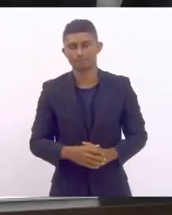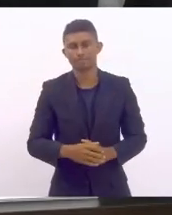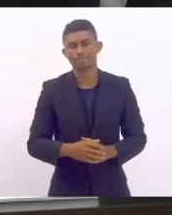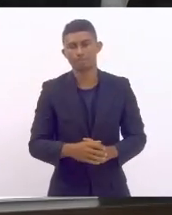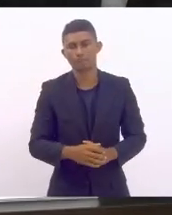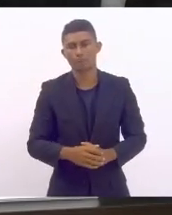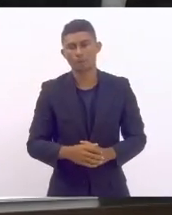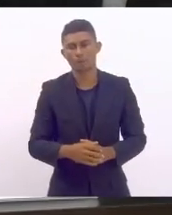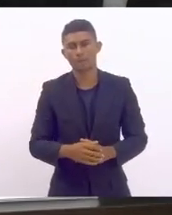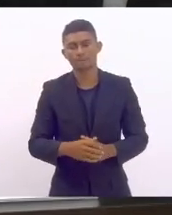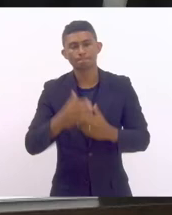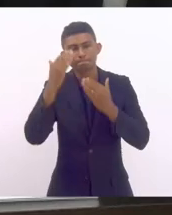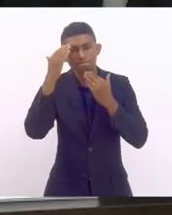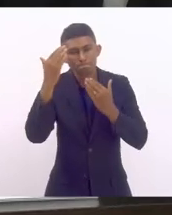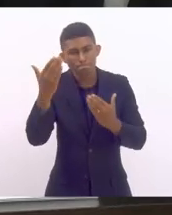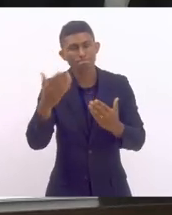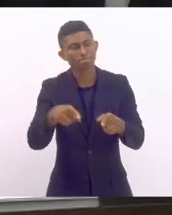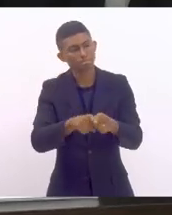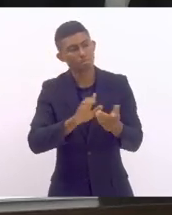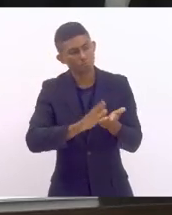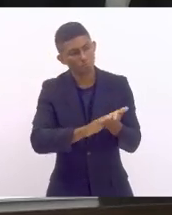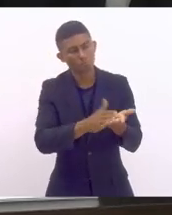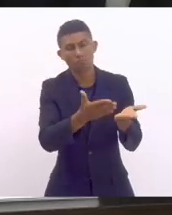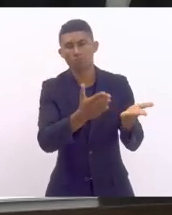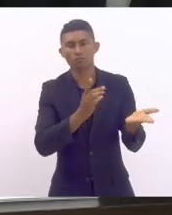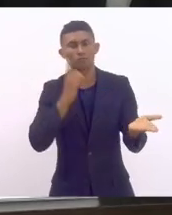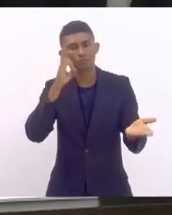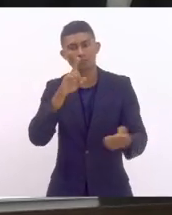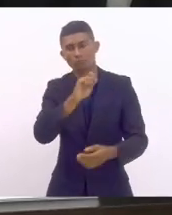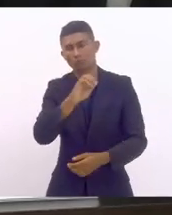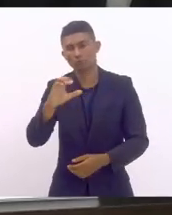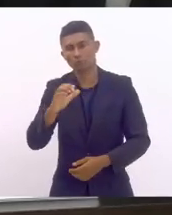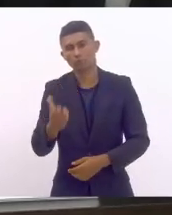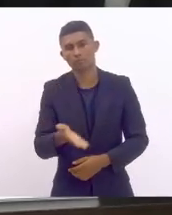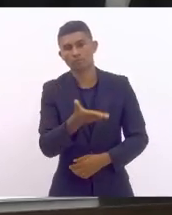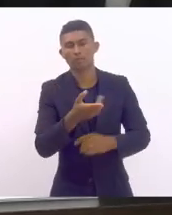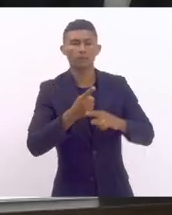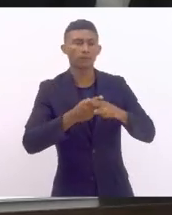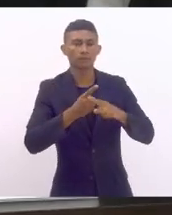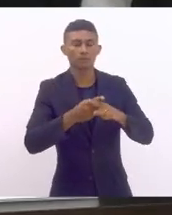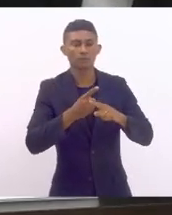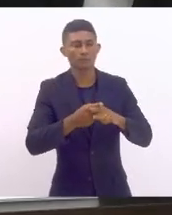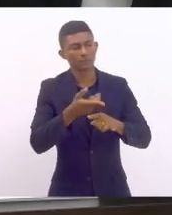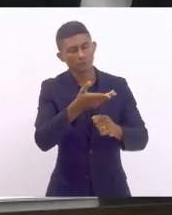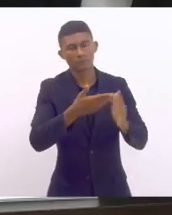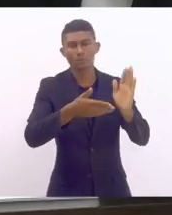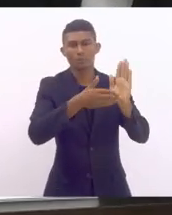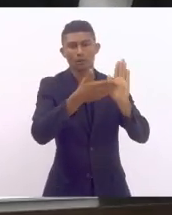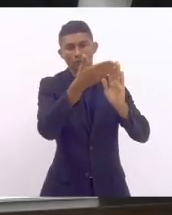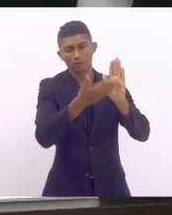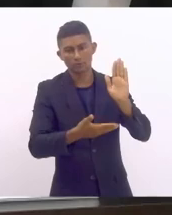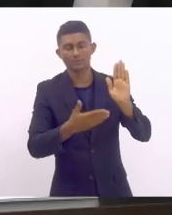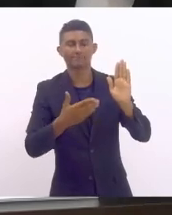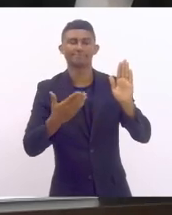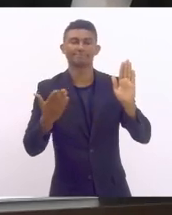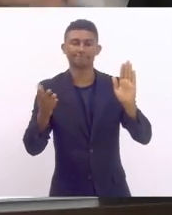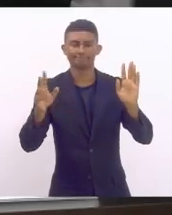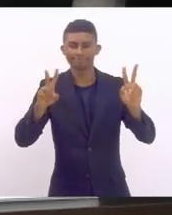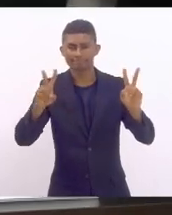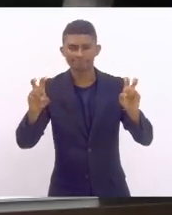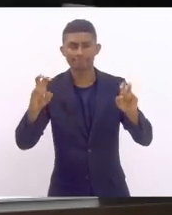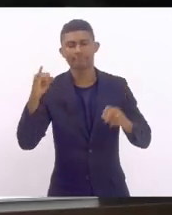e agradeço e parabenizo o deputado Siciliano por faltar um assunto de extrema relevância